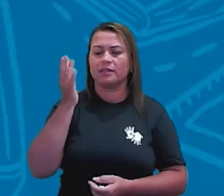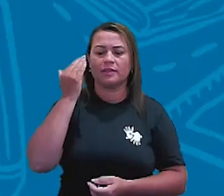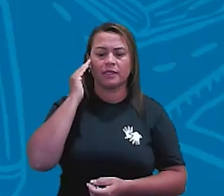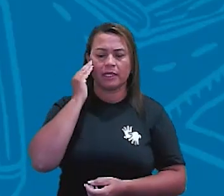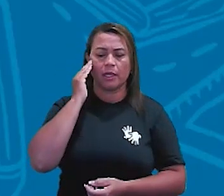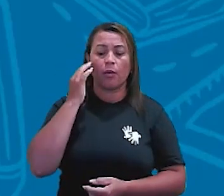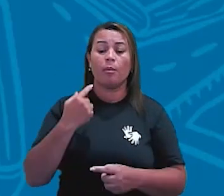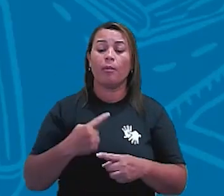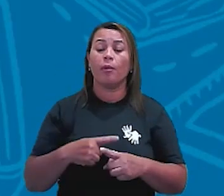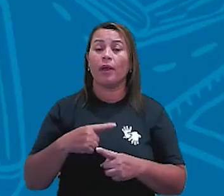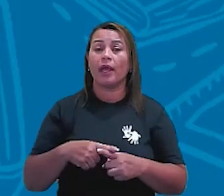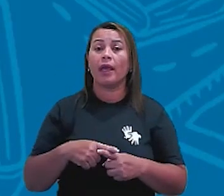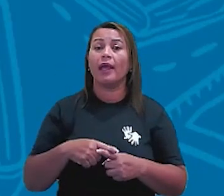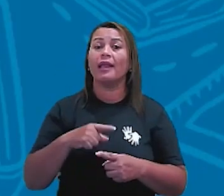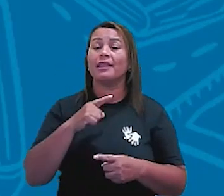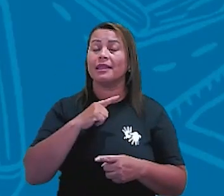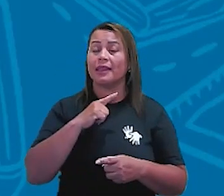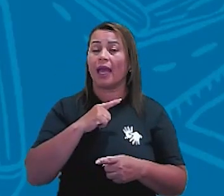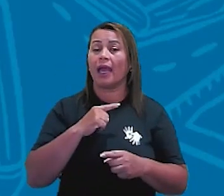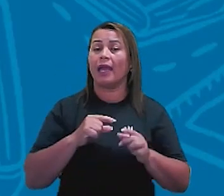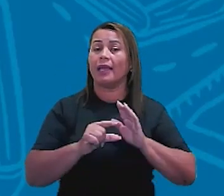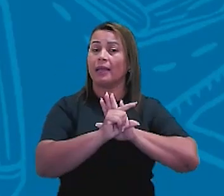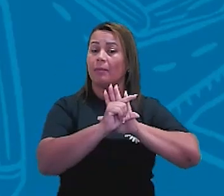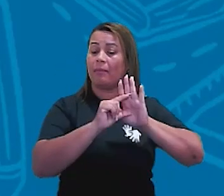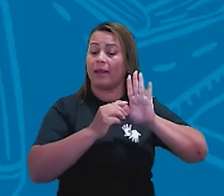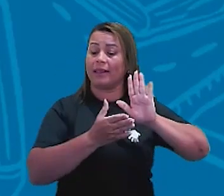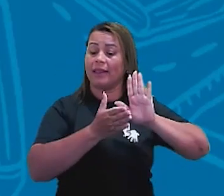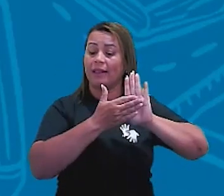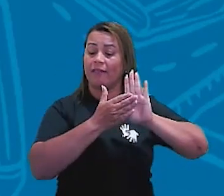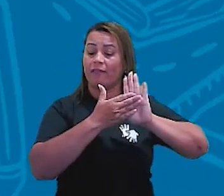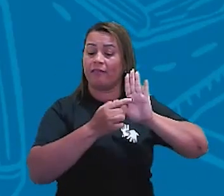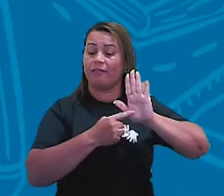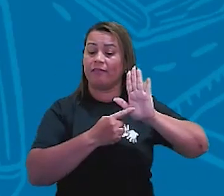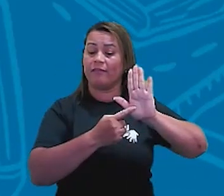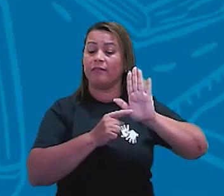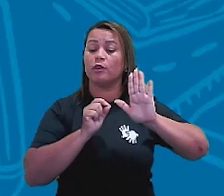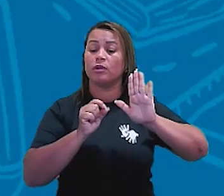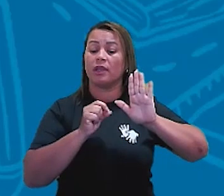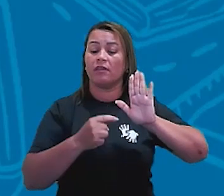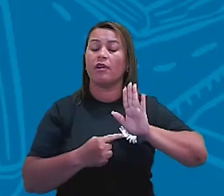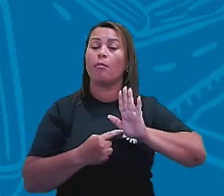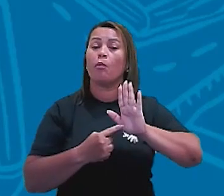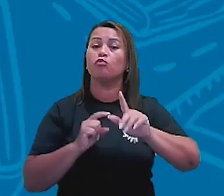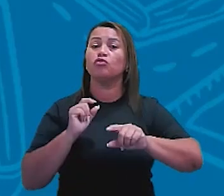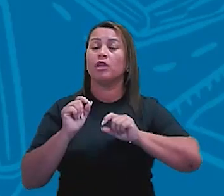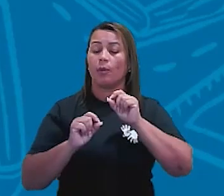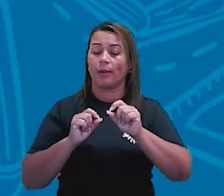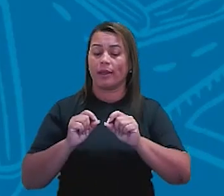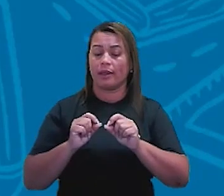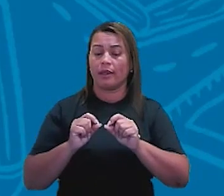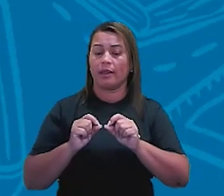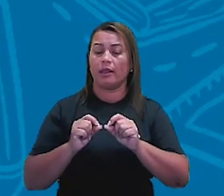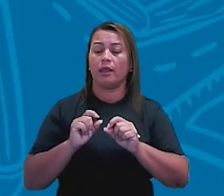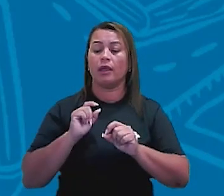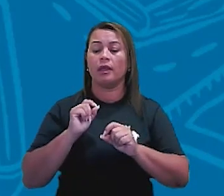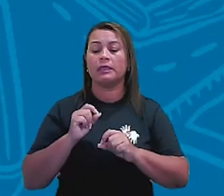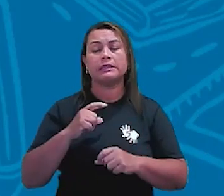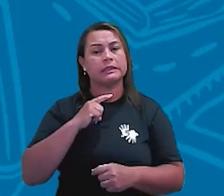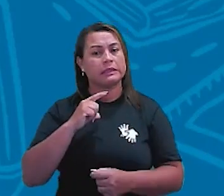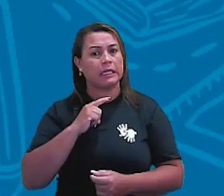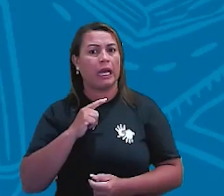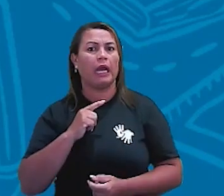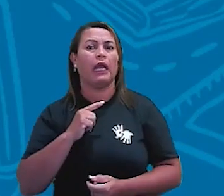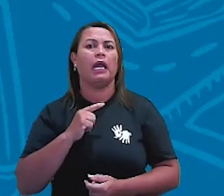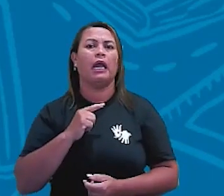tem, porque o produto à frente, né, na parte da frente da embalagem, ele já vai ter, né? Já vai indicar se aquele produto,